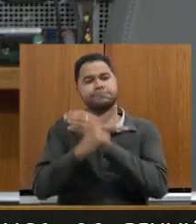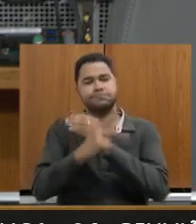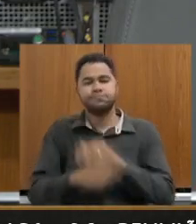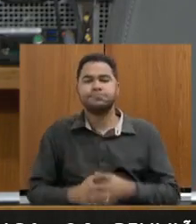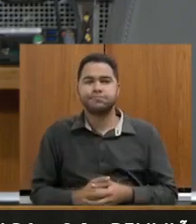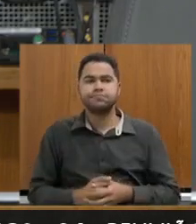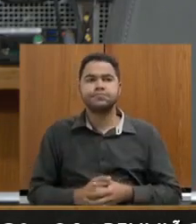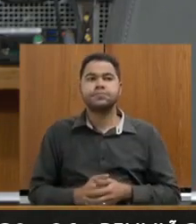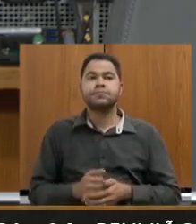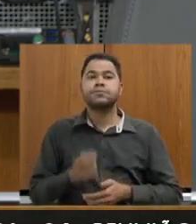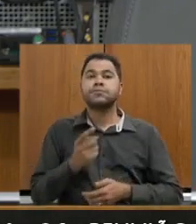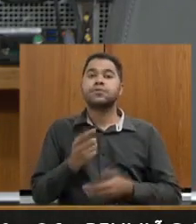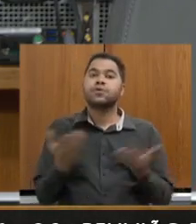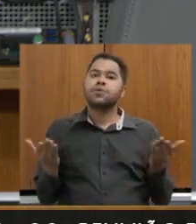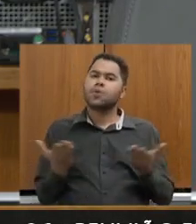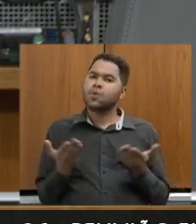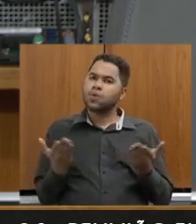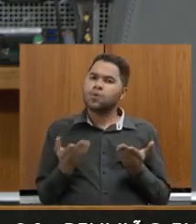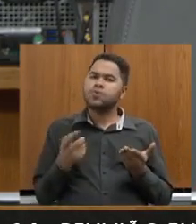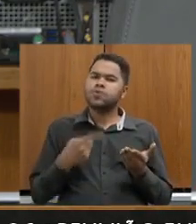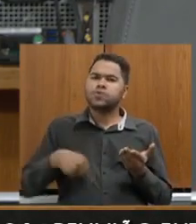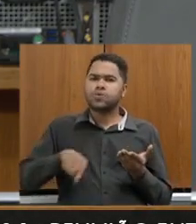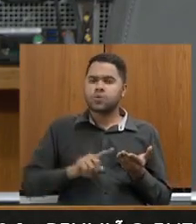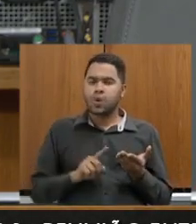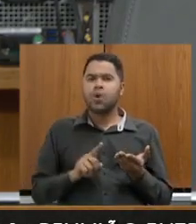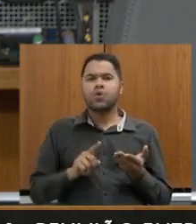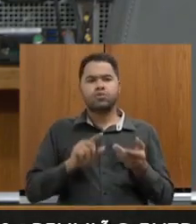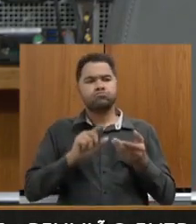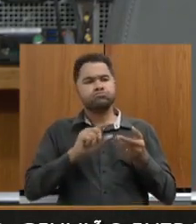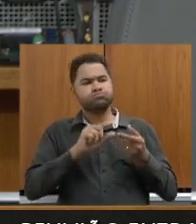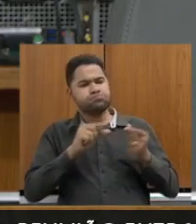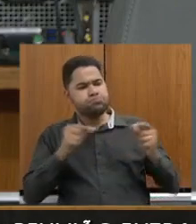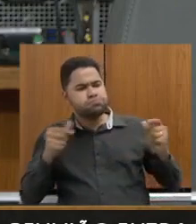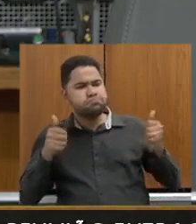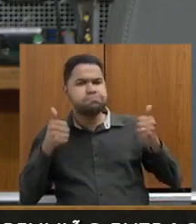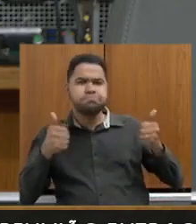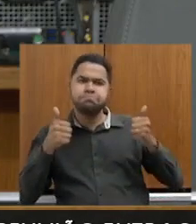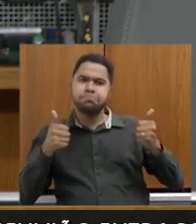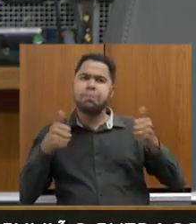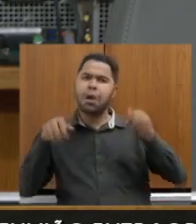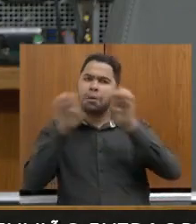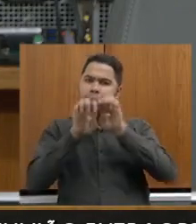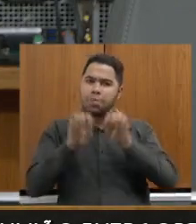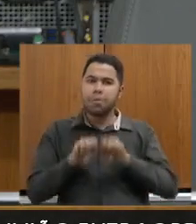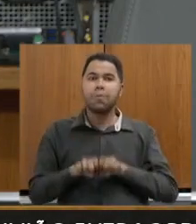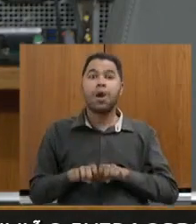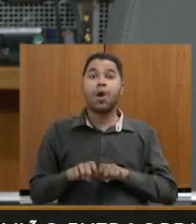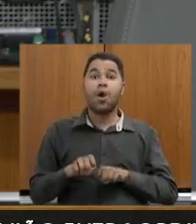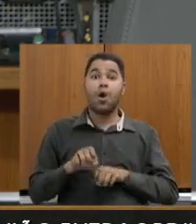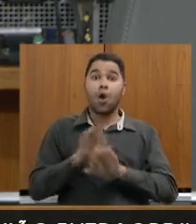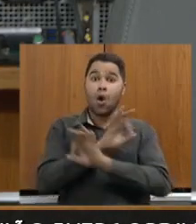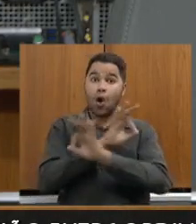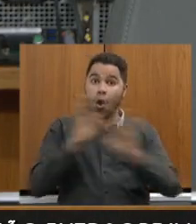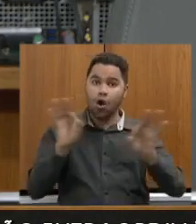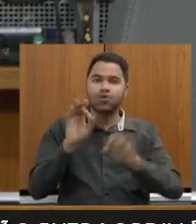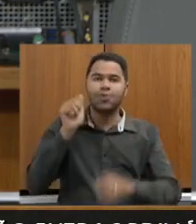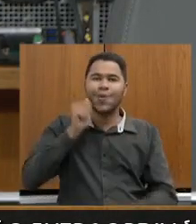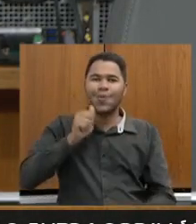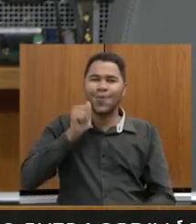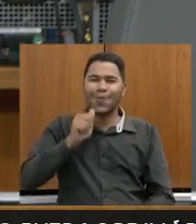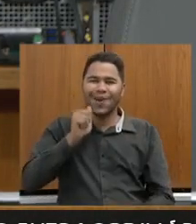né Nós temos aqui hoje nós temos é uma estrutura ótimas e excelentes delegadas é